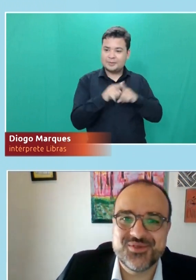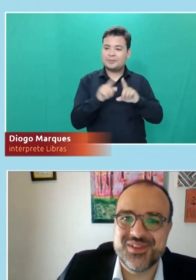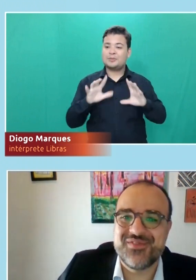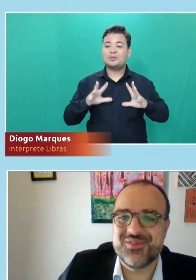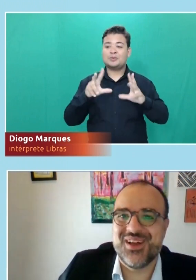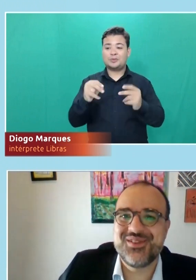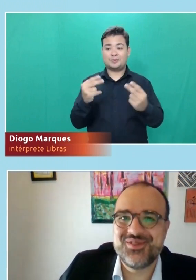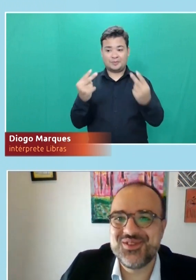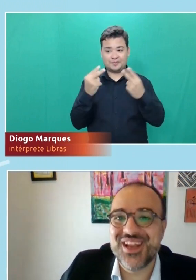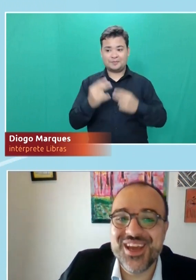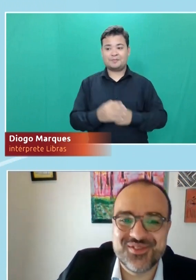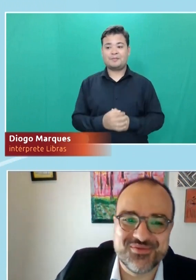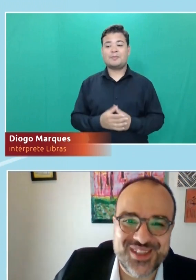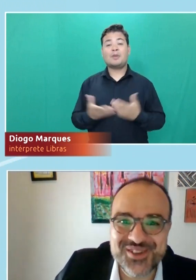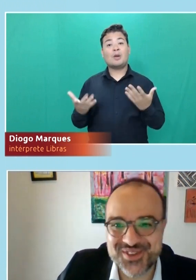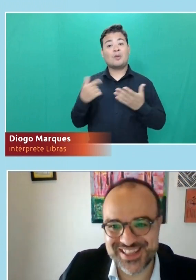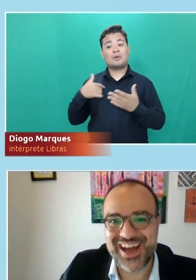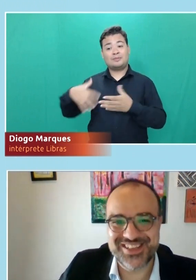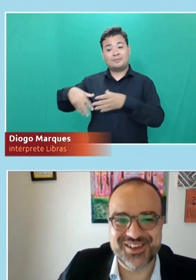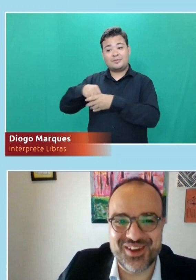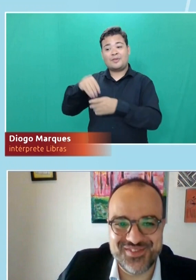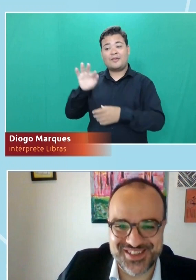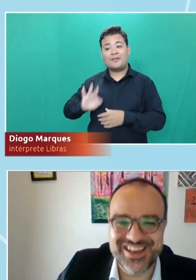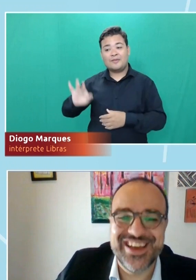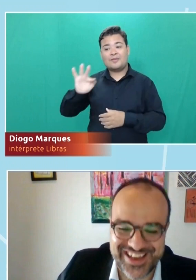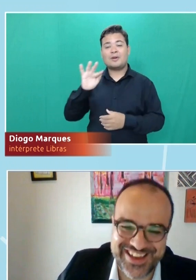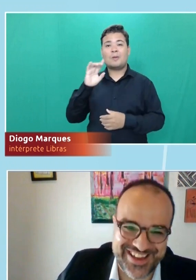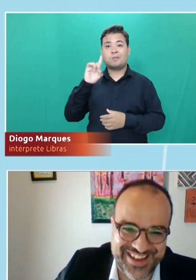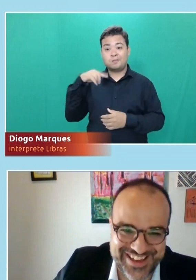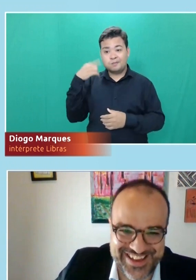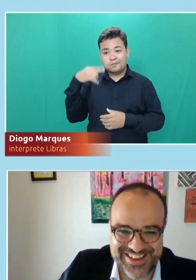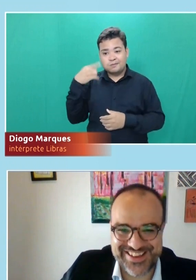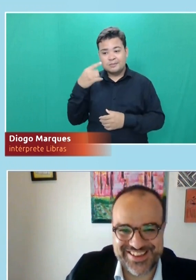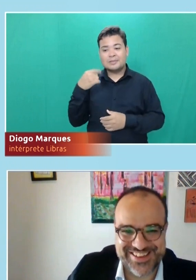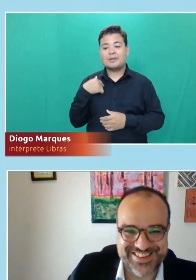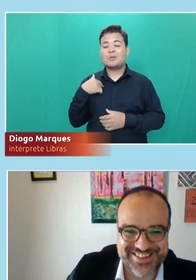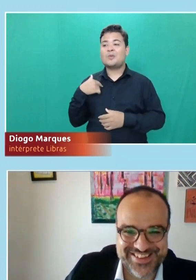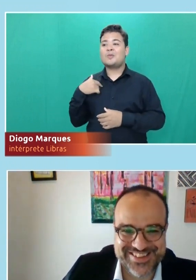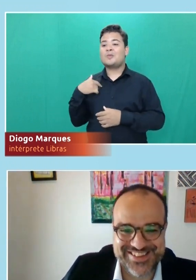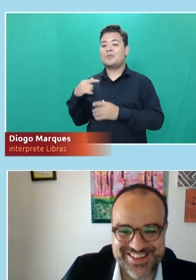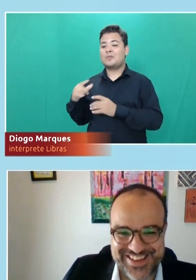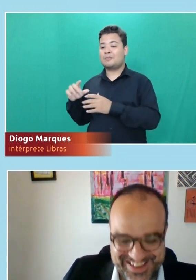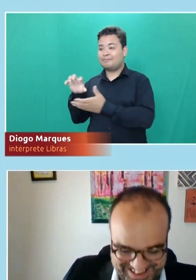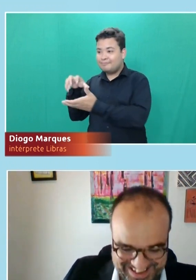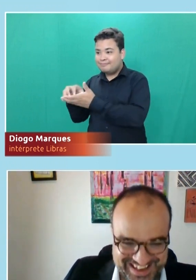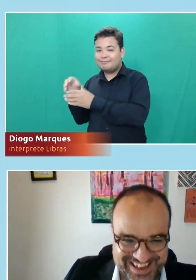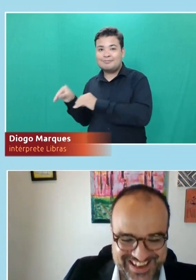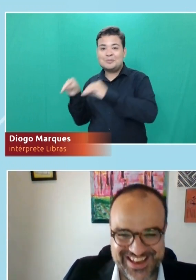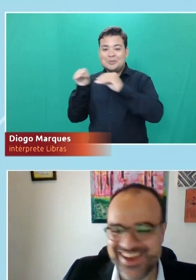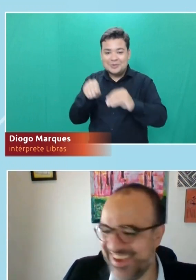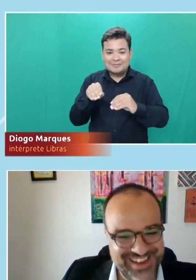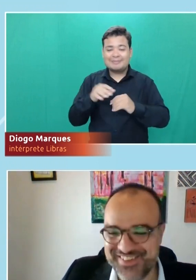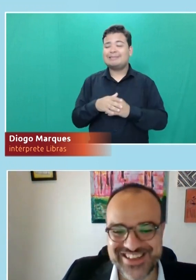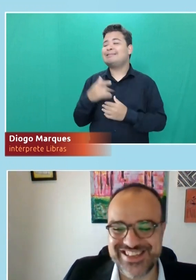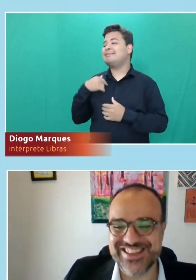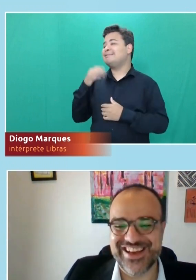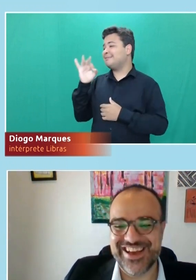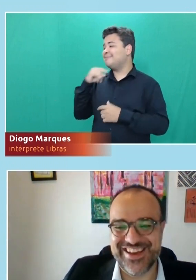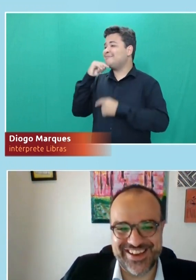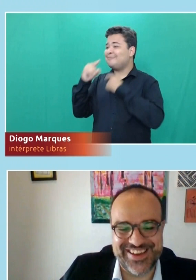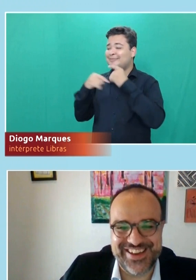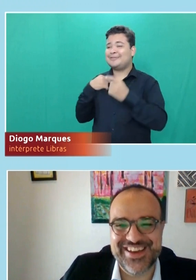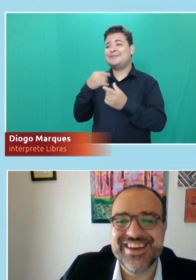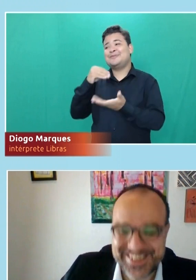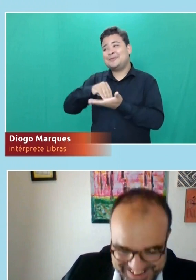Agora, na verdade, eu sou da Faculdade de Direito, mudei de unidade na UFG. Estava com essa dúvida, professor, eu devia ter perguntado antes. Então, professor